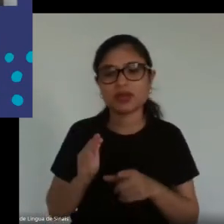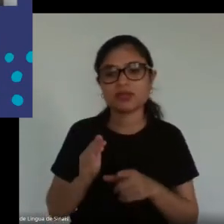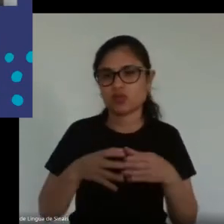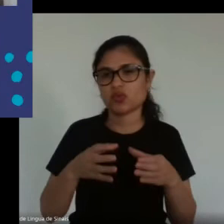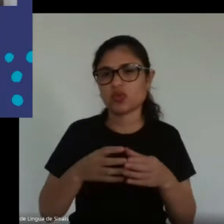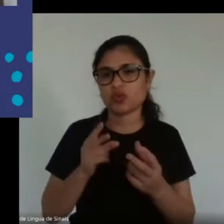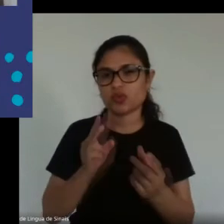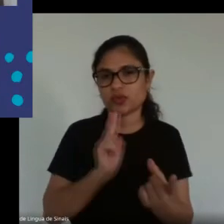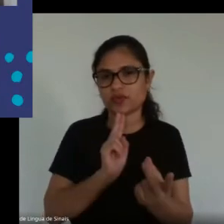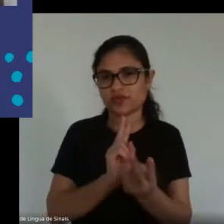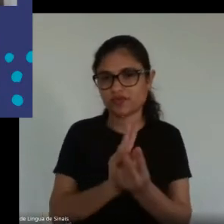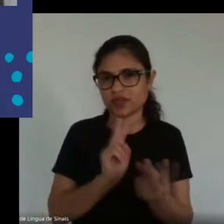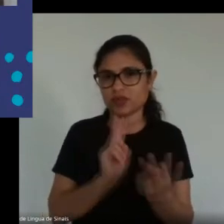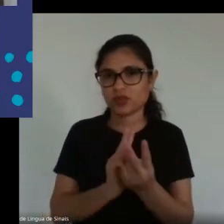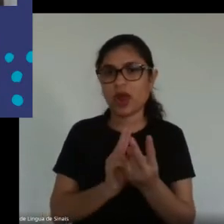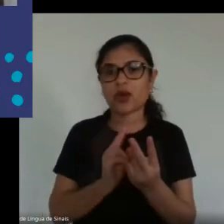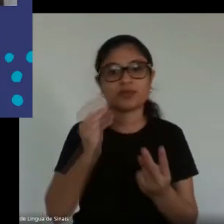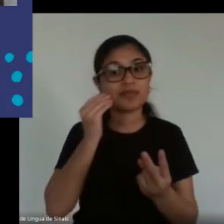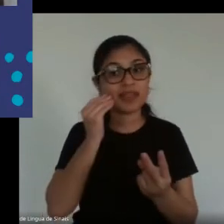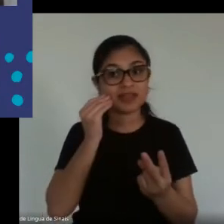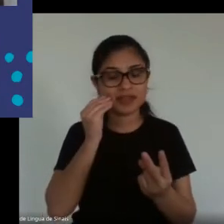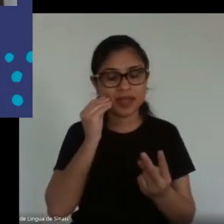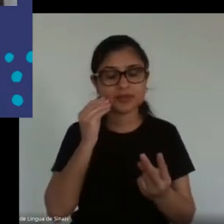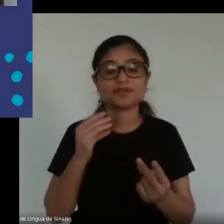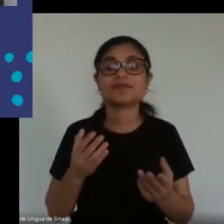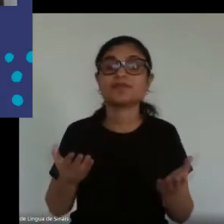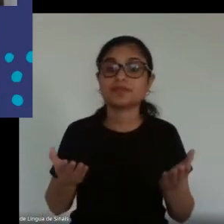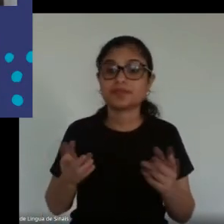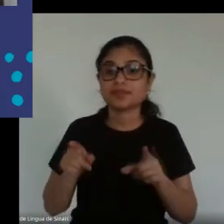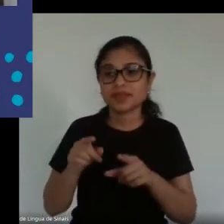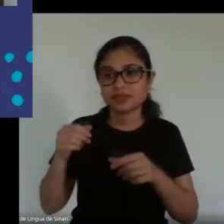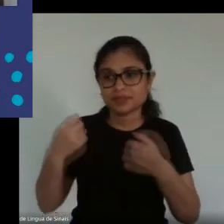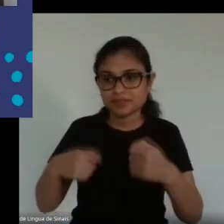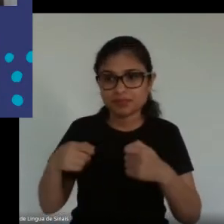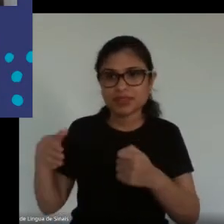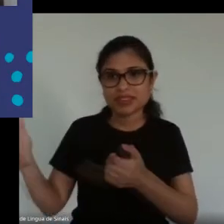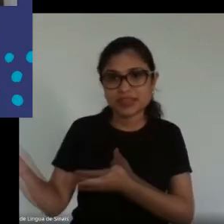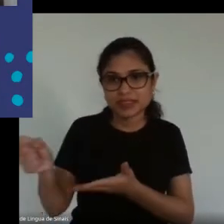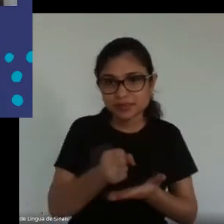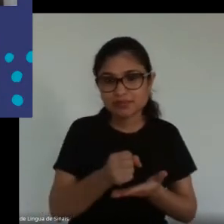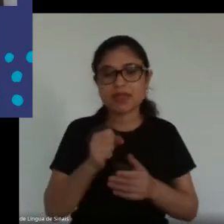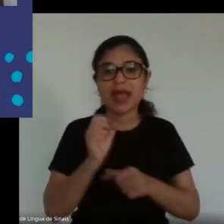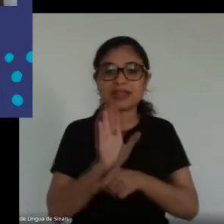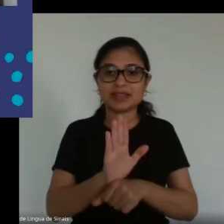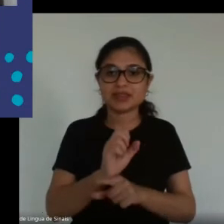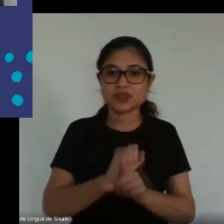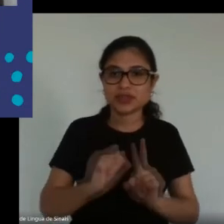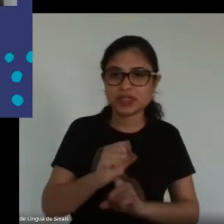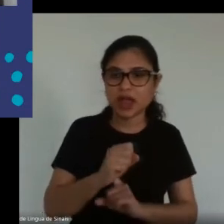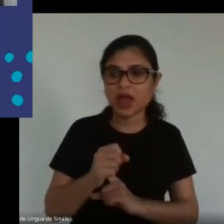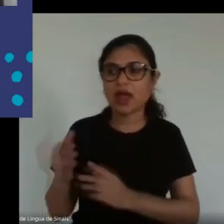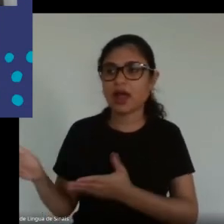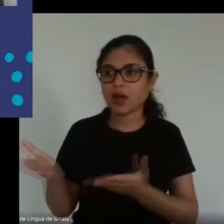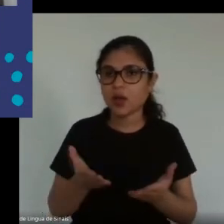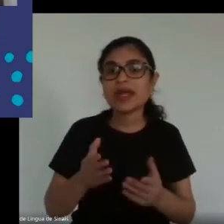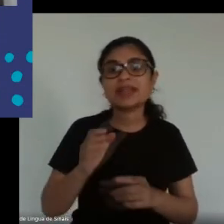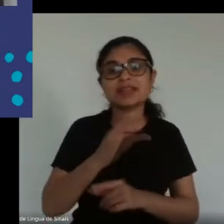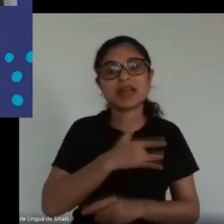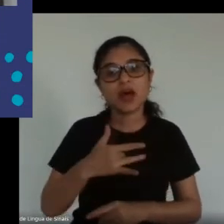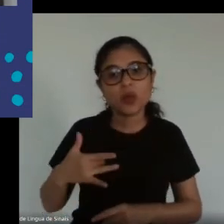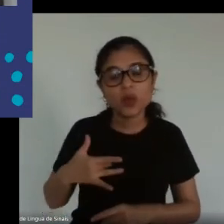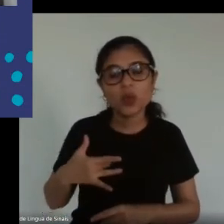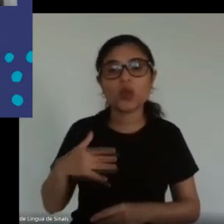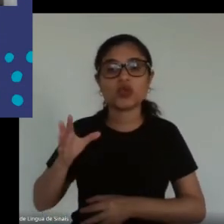grupos virtuais. Aí a gente tem que acessar a assistente social, a pessoa da saúde, a pessoa do direito, a